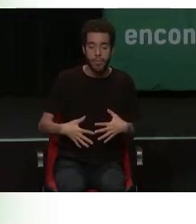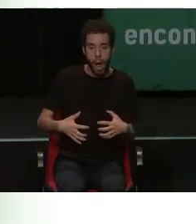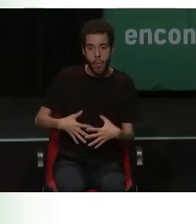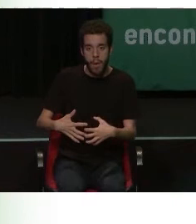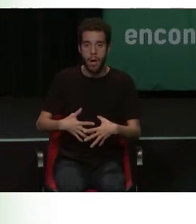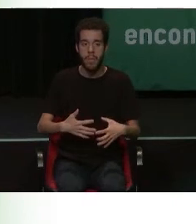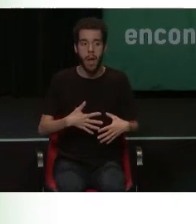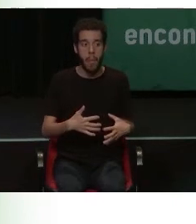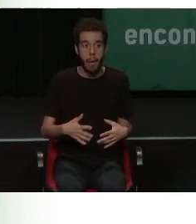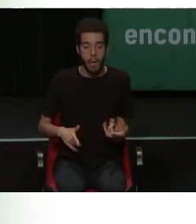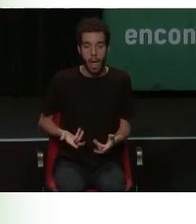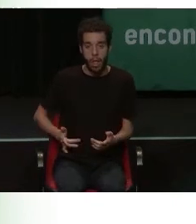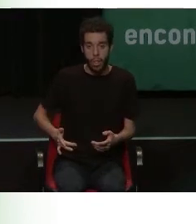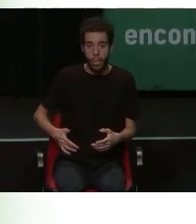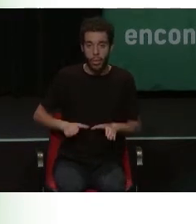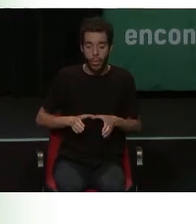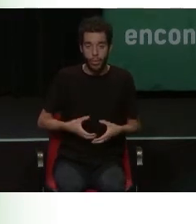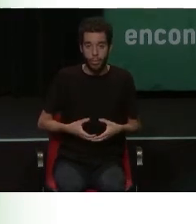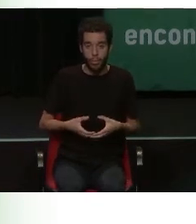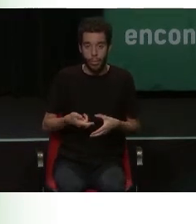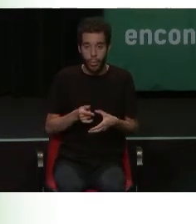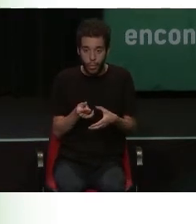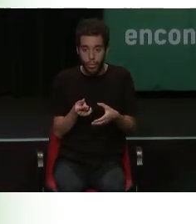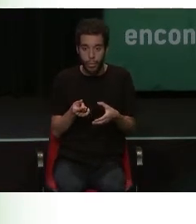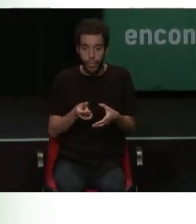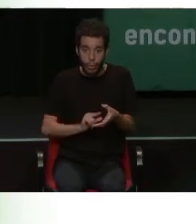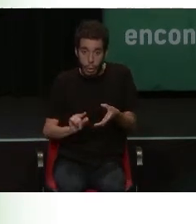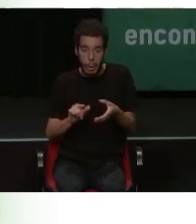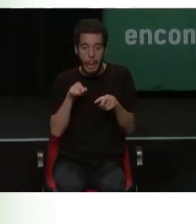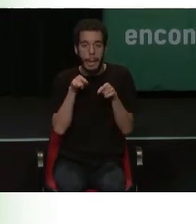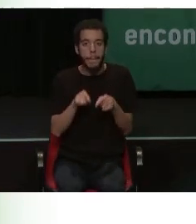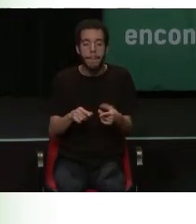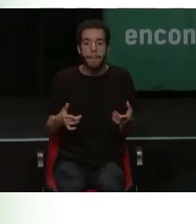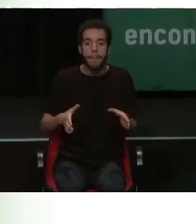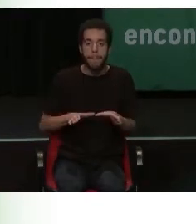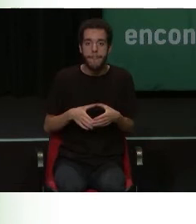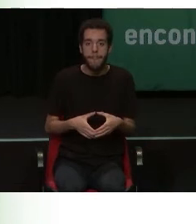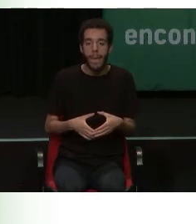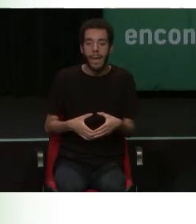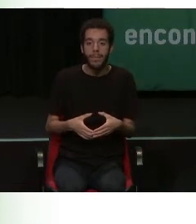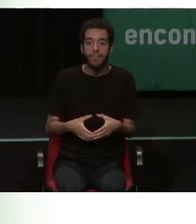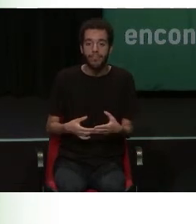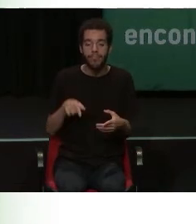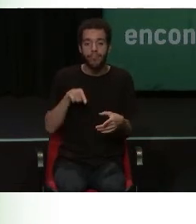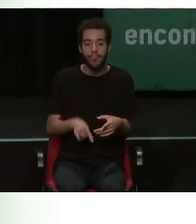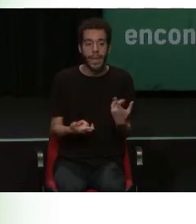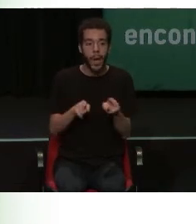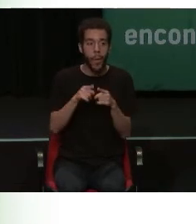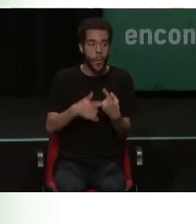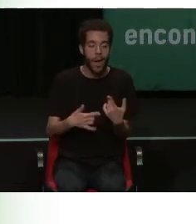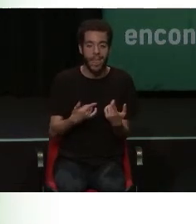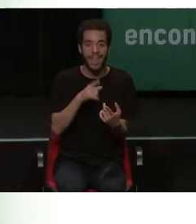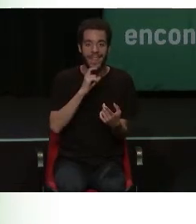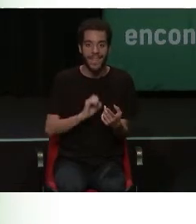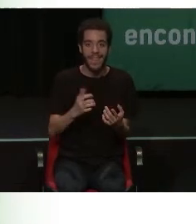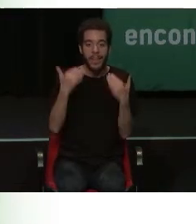eletromiográfica do útero, portanto, uma análise não invasiva, para extrair sinais elétricos que depois são elaborados a nível